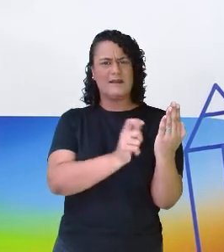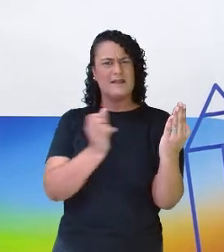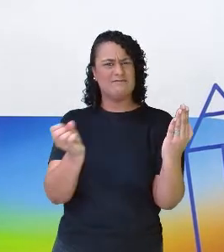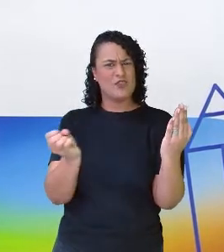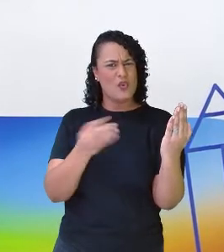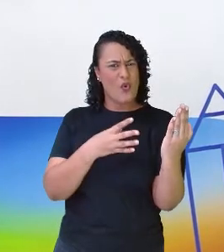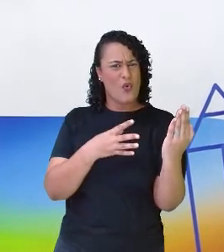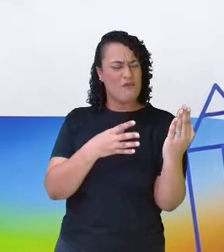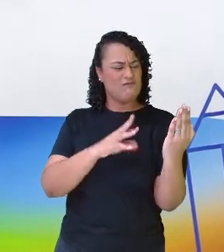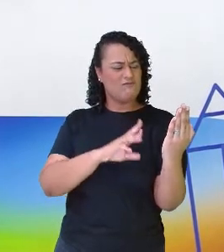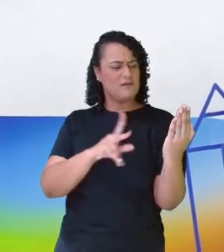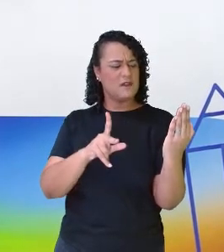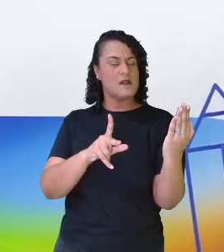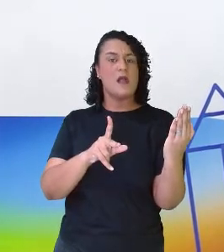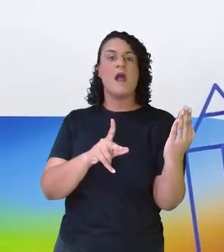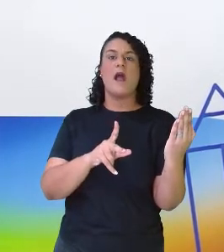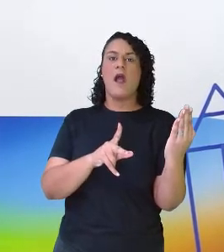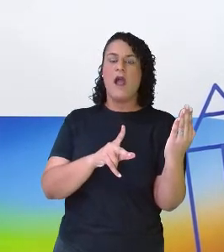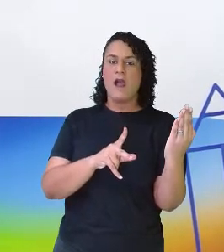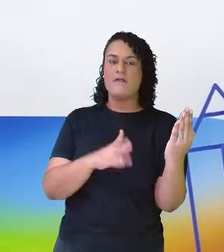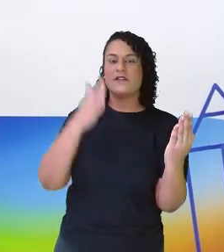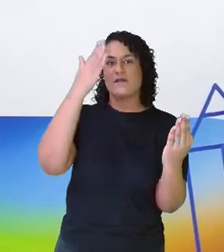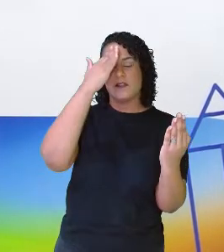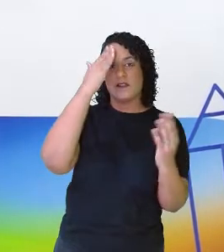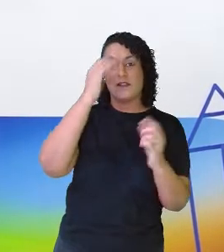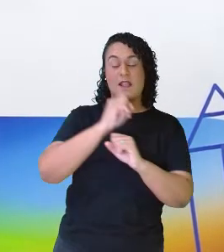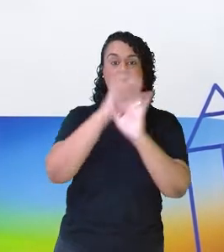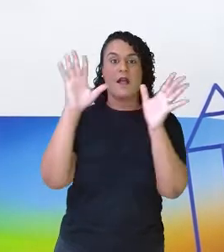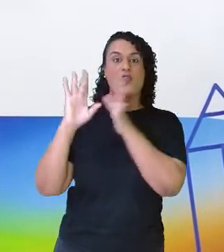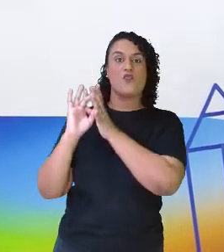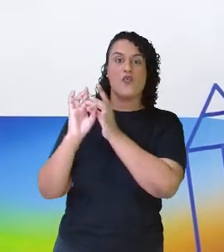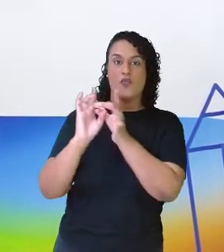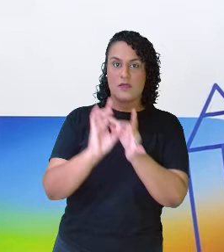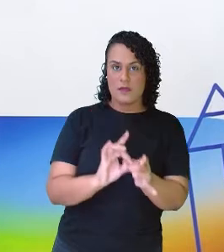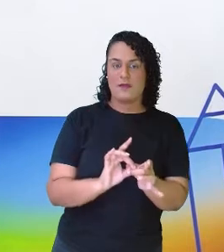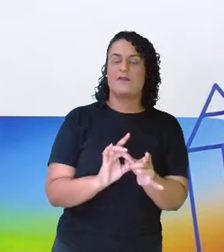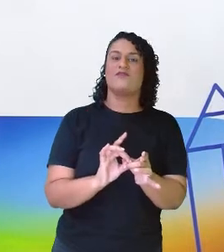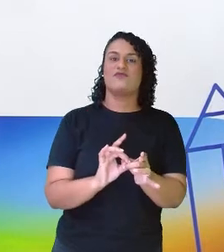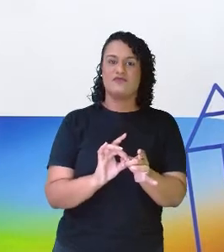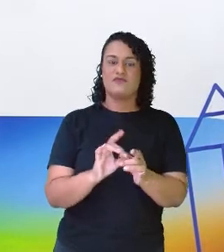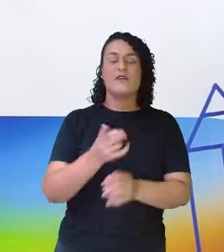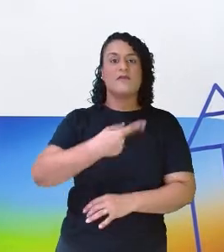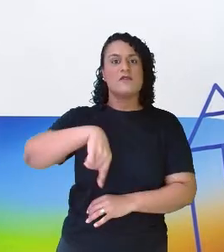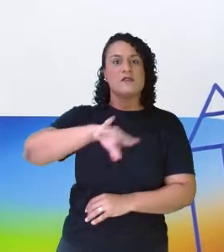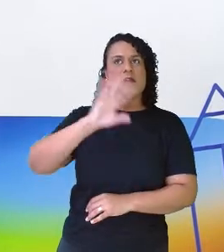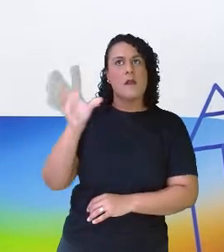entender o contexto que ela está inserida, aí você absorve melhor o